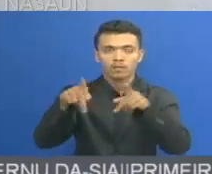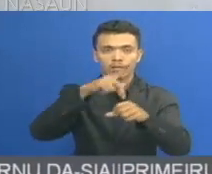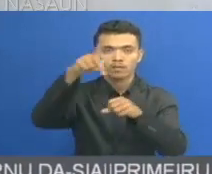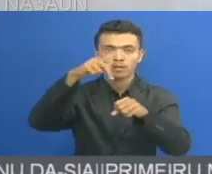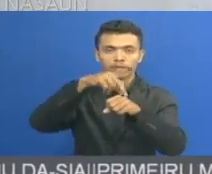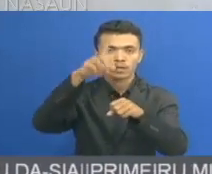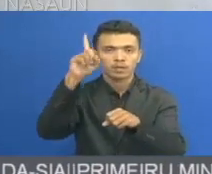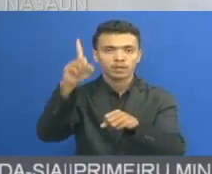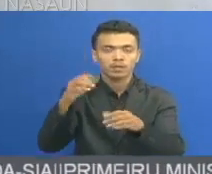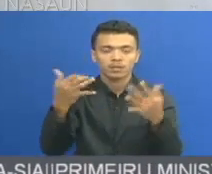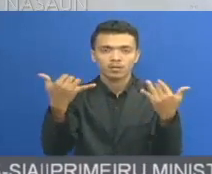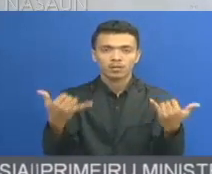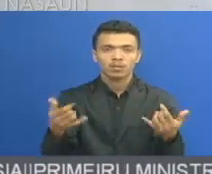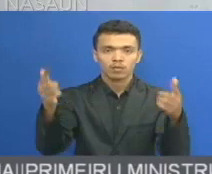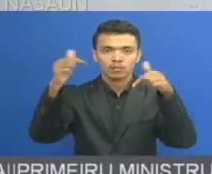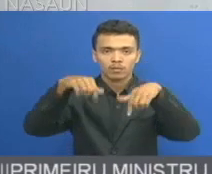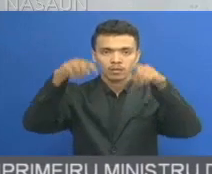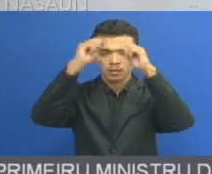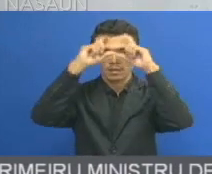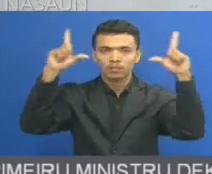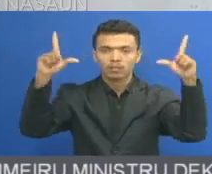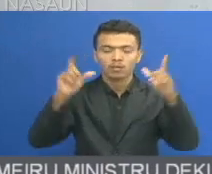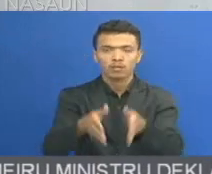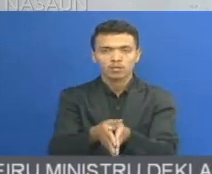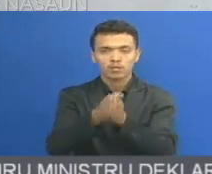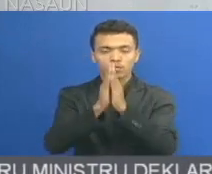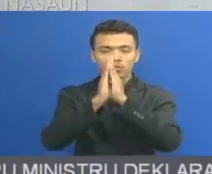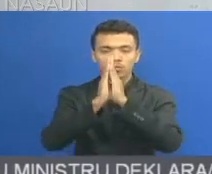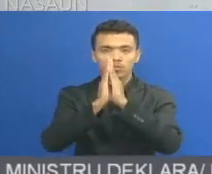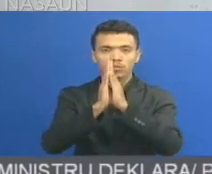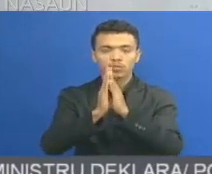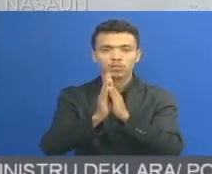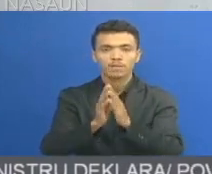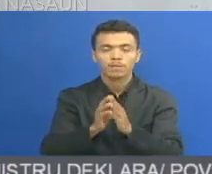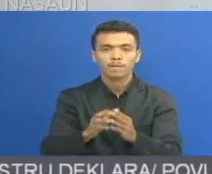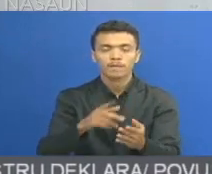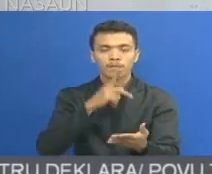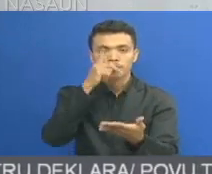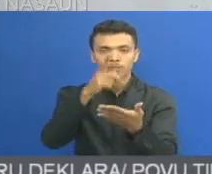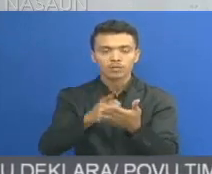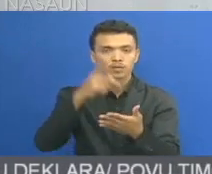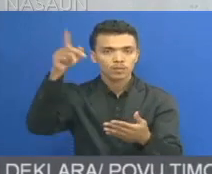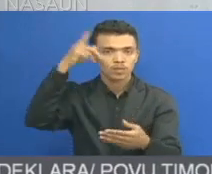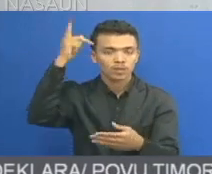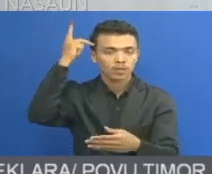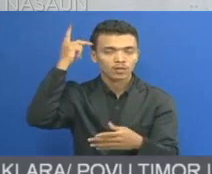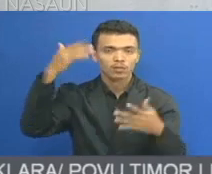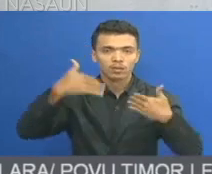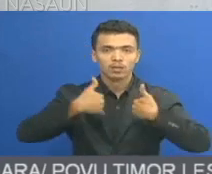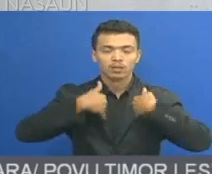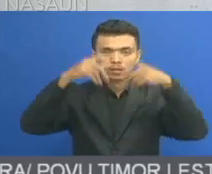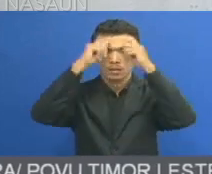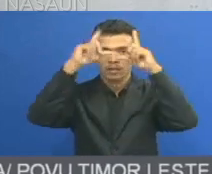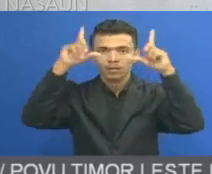maca, oi loron maio Timor para atu usu asilo político e